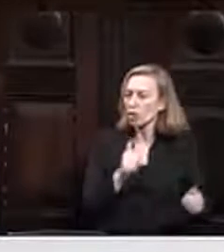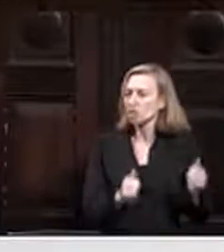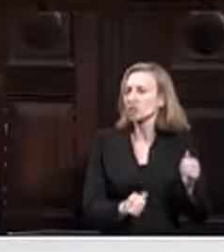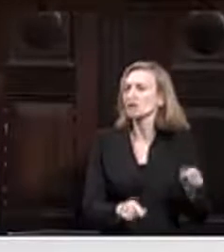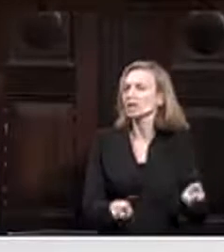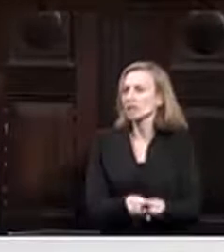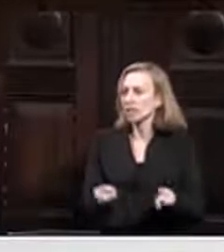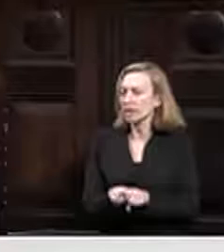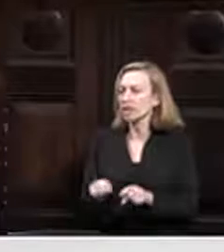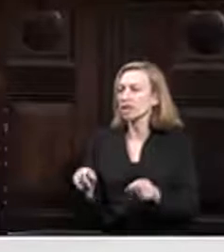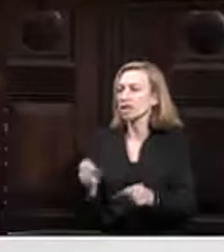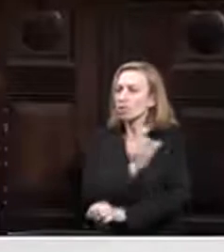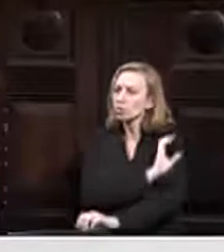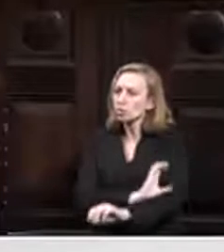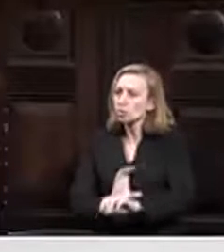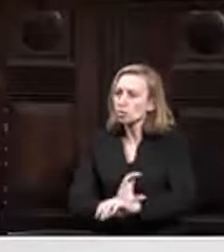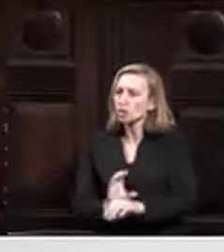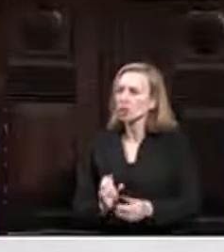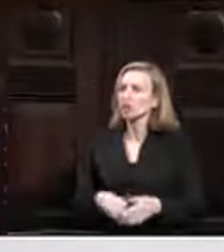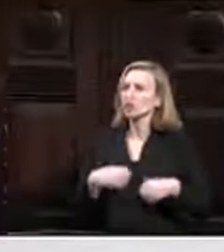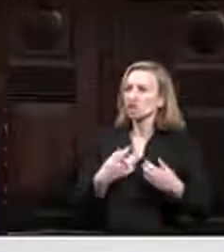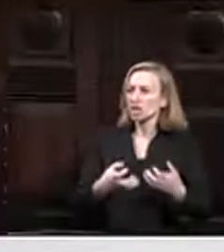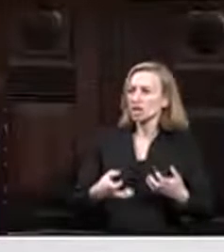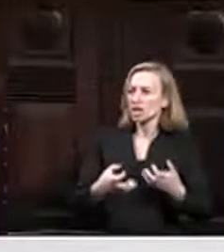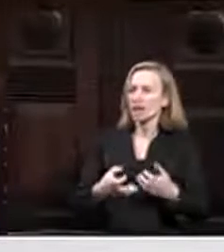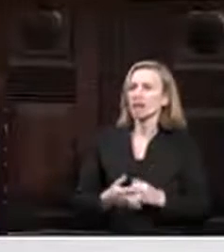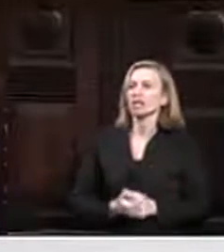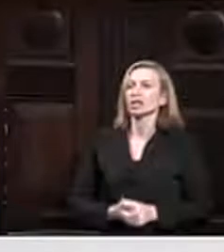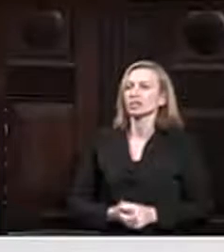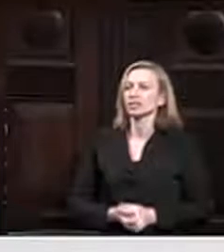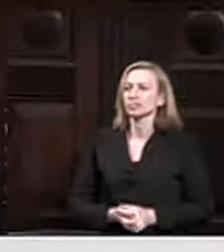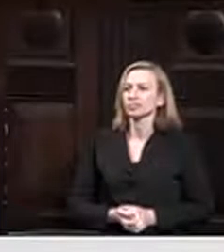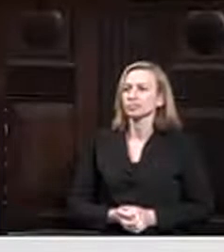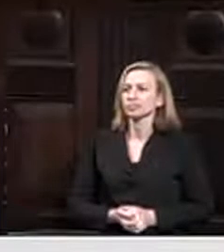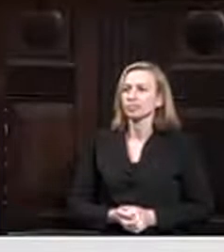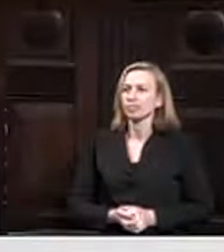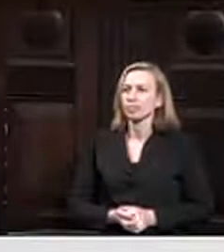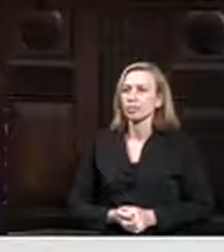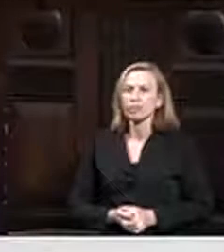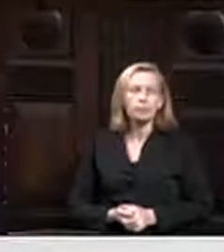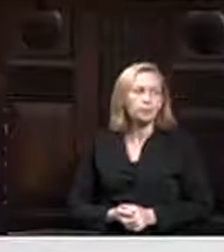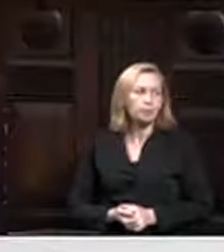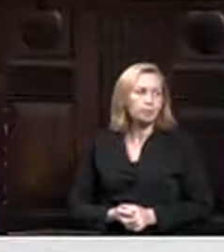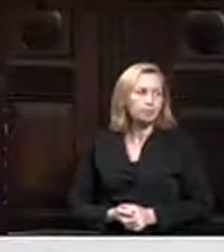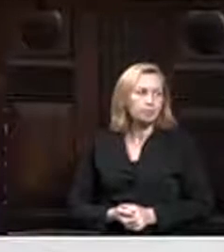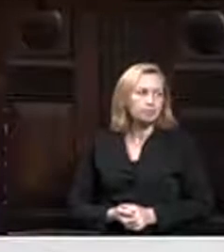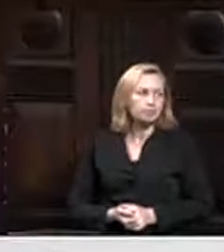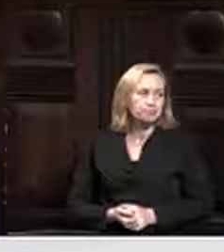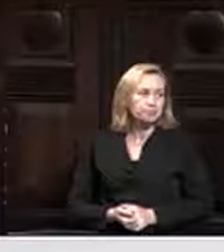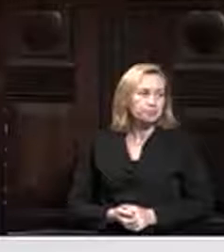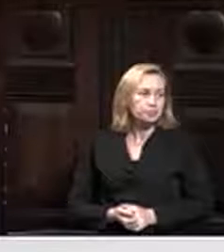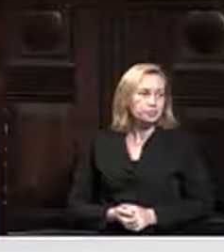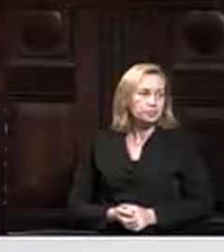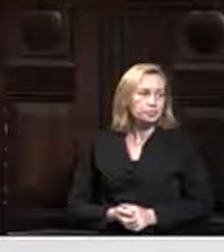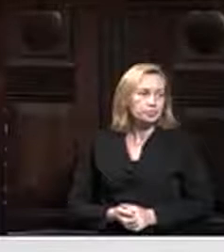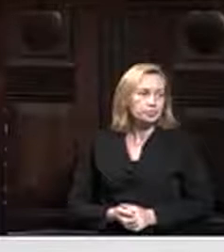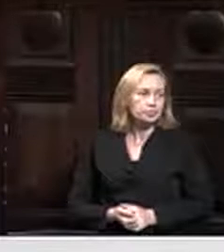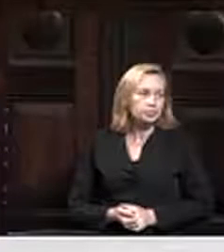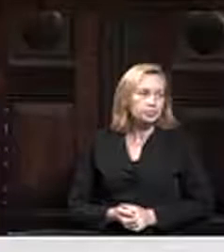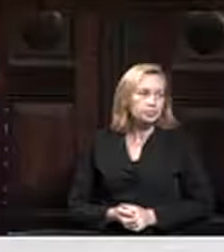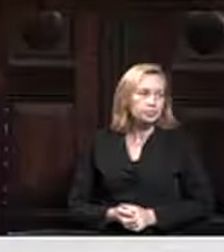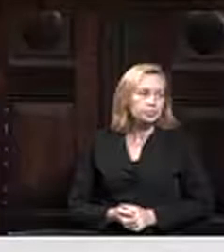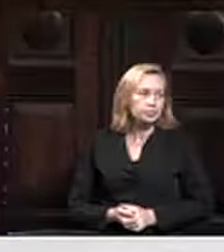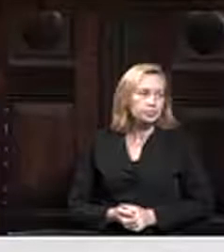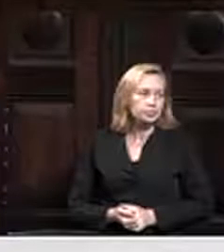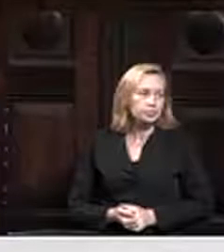primária. Aqueles que querem discutir segurança pública apenas na perspectiva bélica